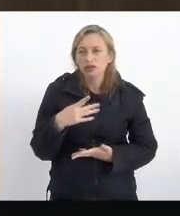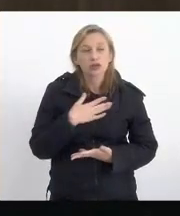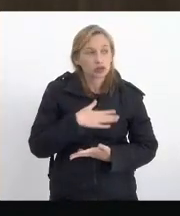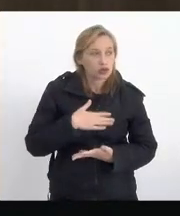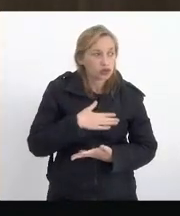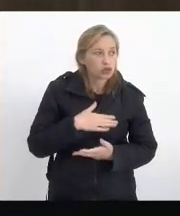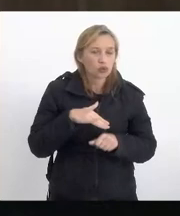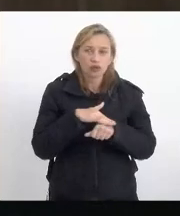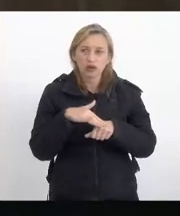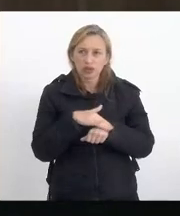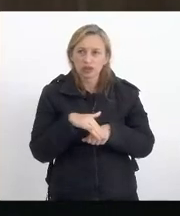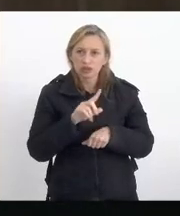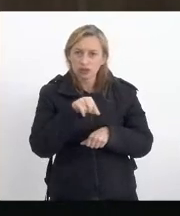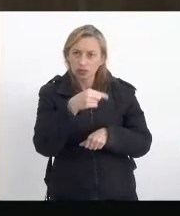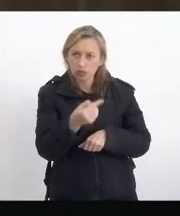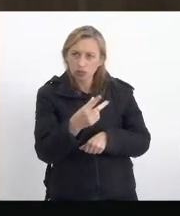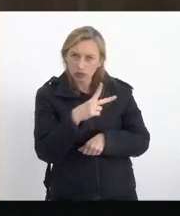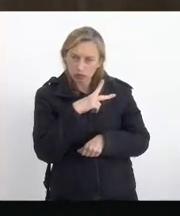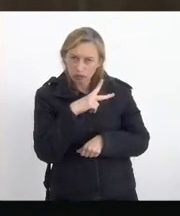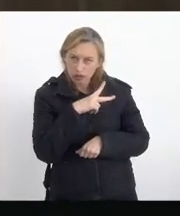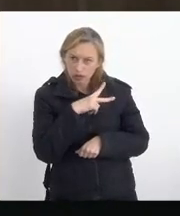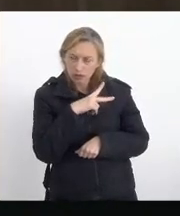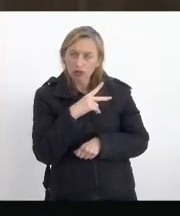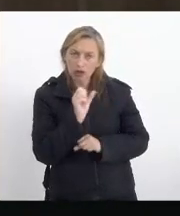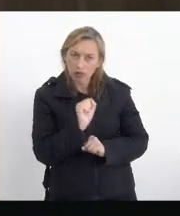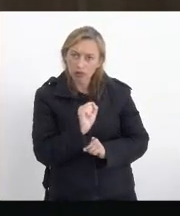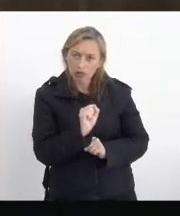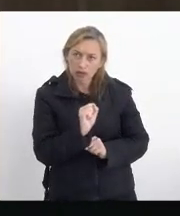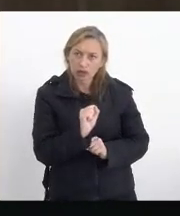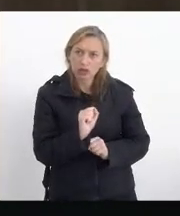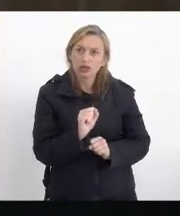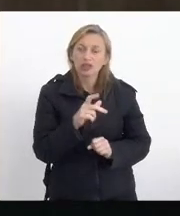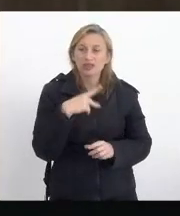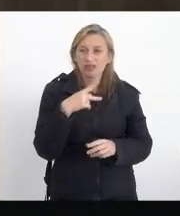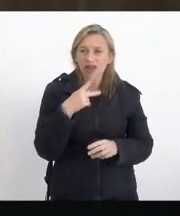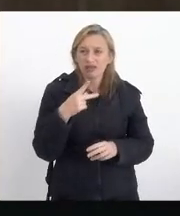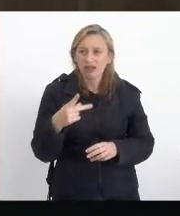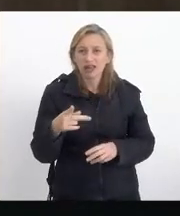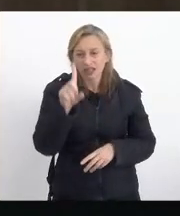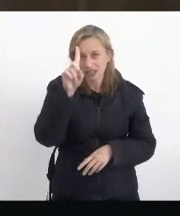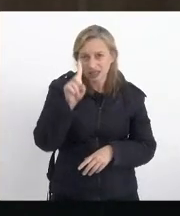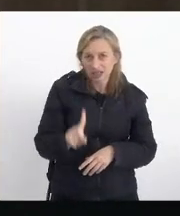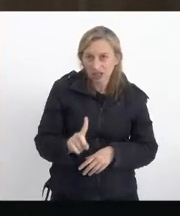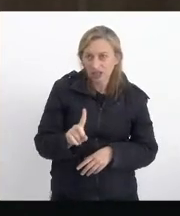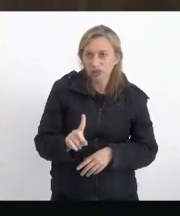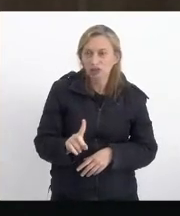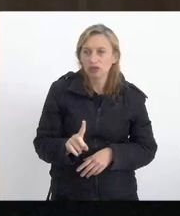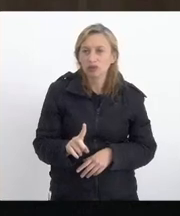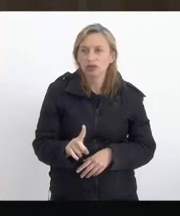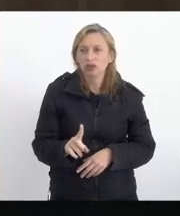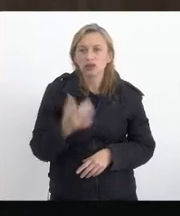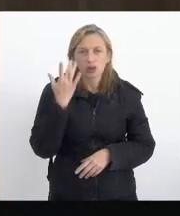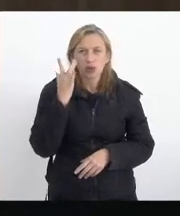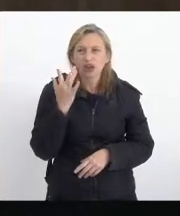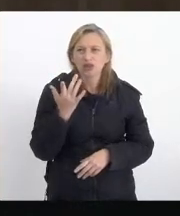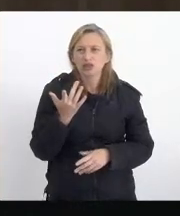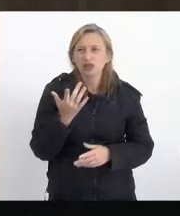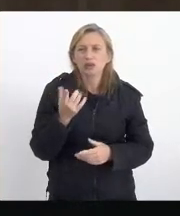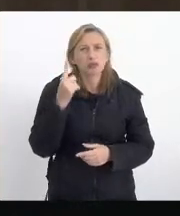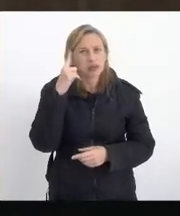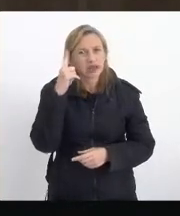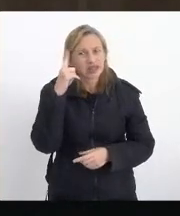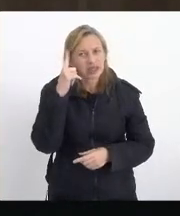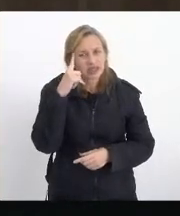até de conversar com o senhor posteriormente, se fosse possível, porque se fala muito em direito, né, e eu acho que nós deveríamos